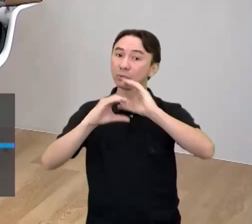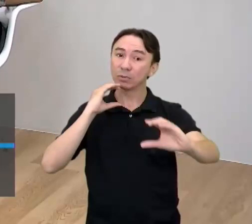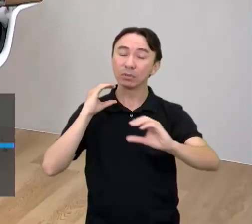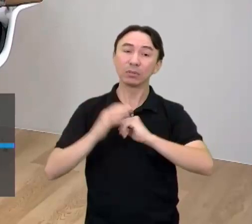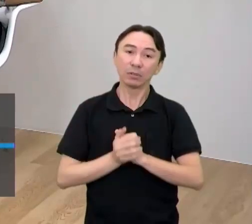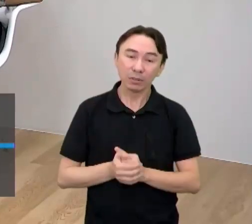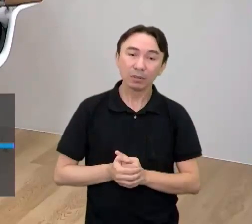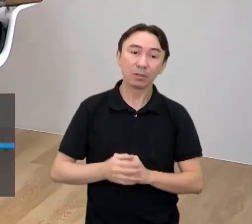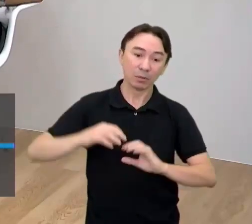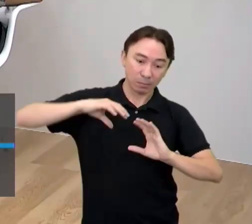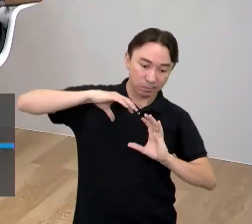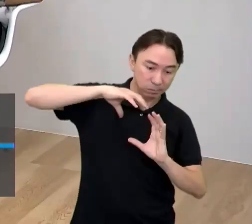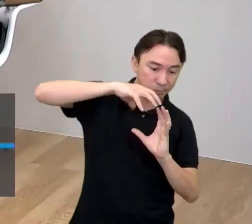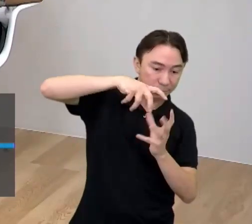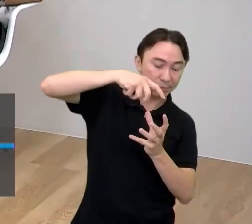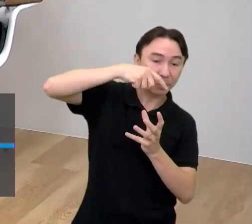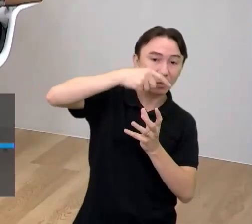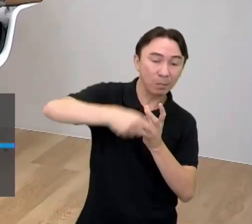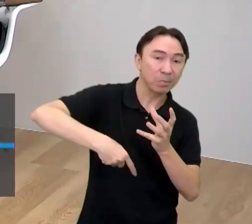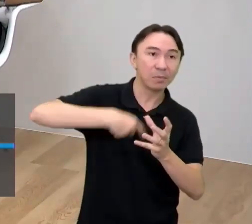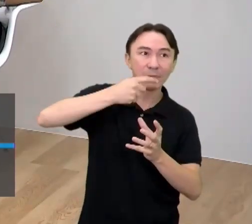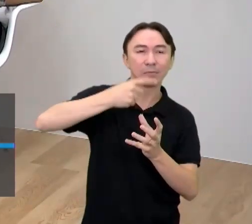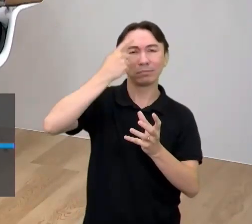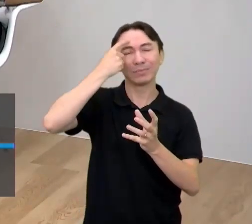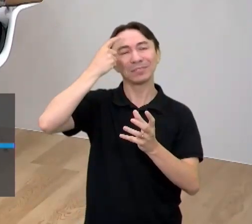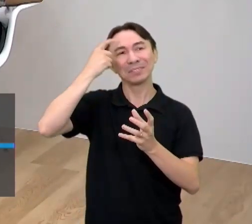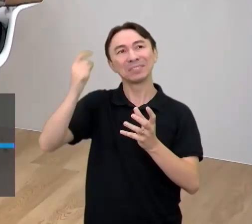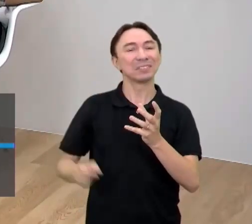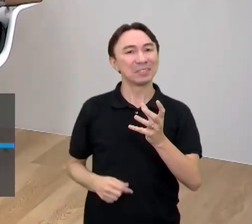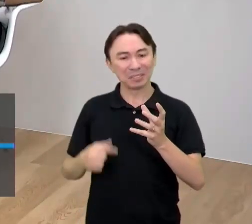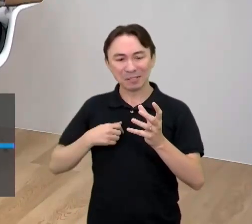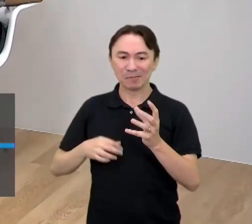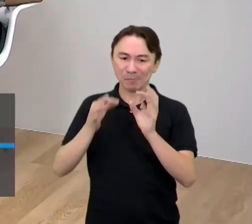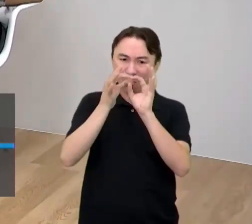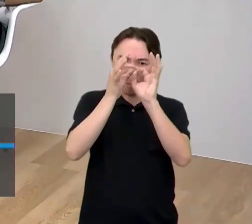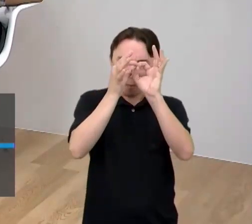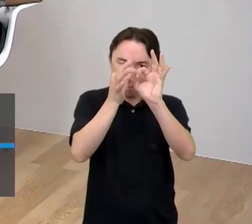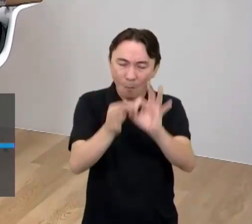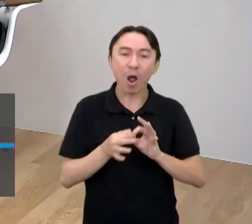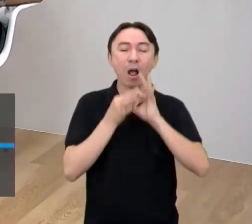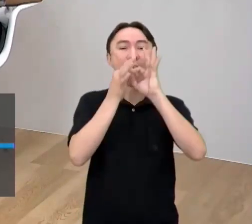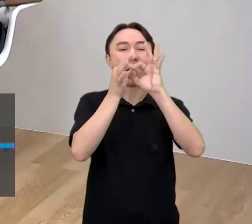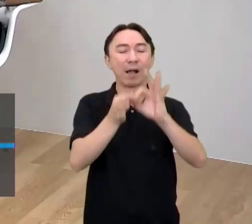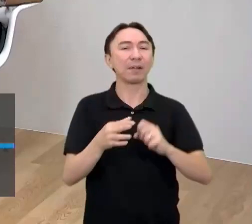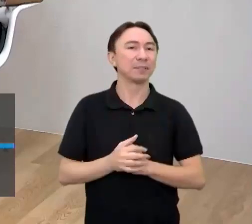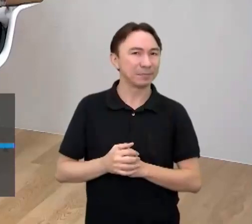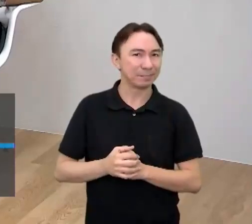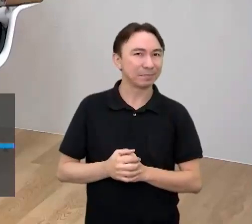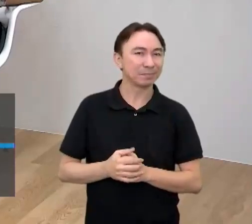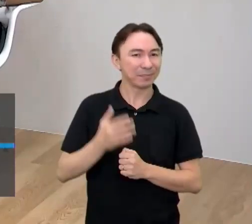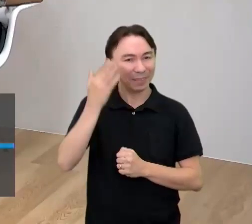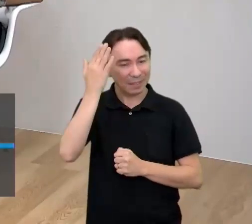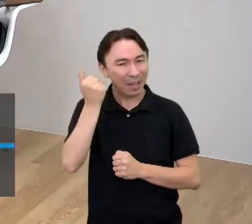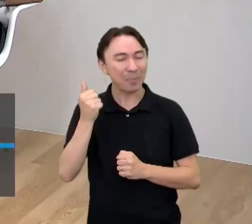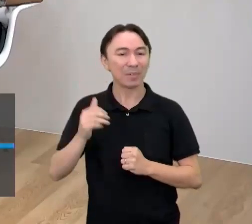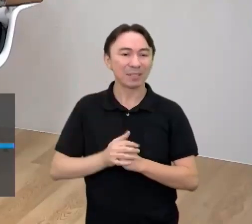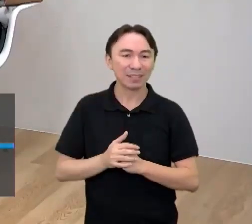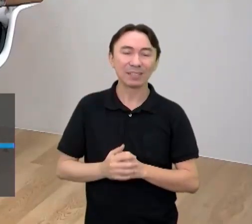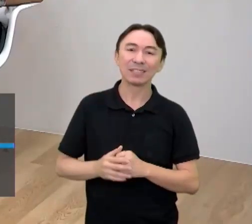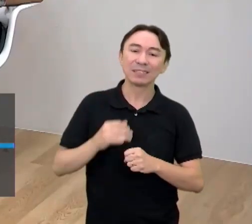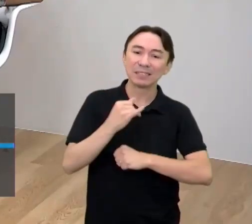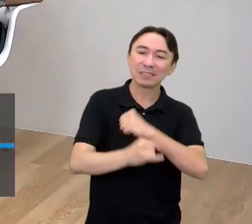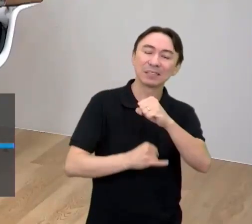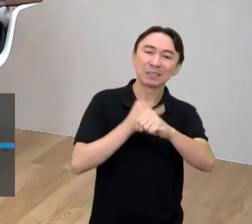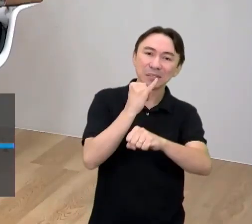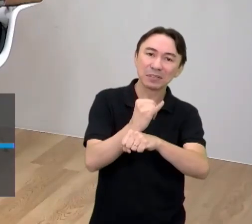a sensação de pertencimento numa escala mais global. Você sabia Certo. que no século XIX já existia uma internet da